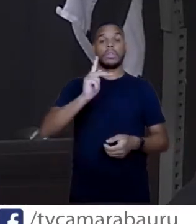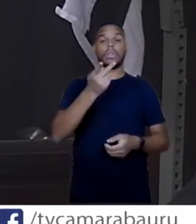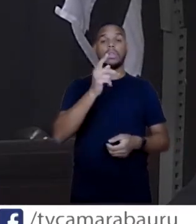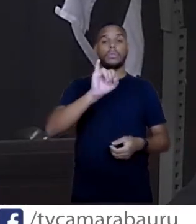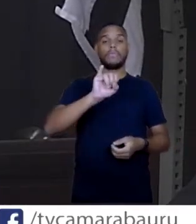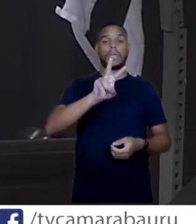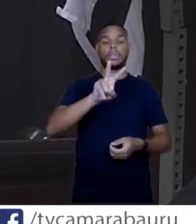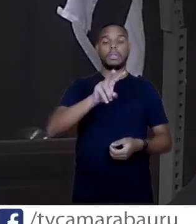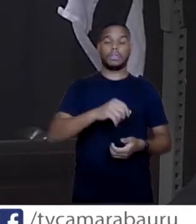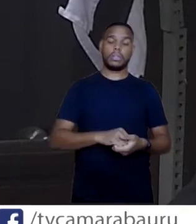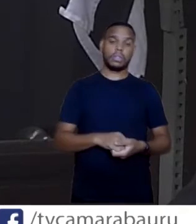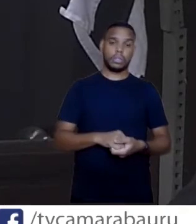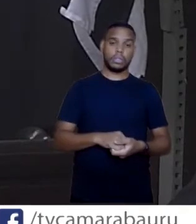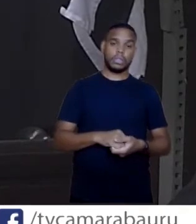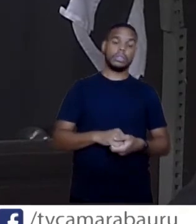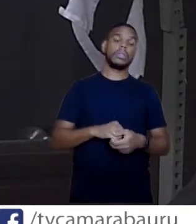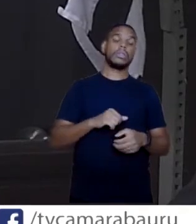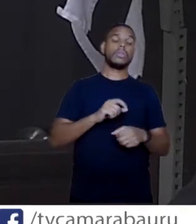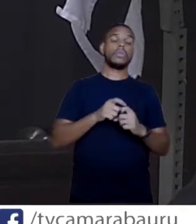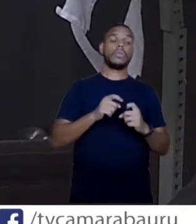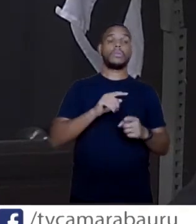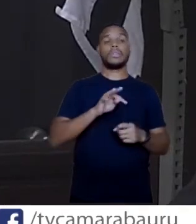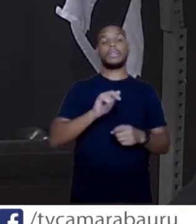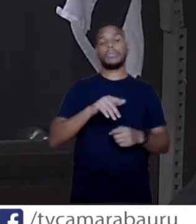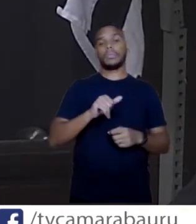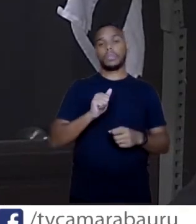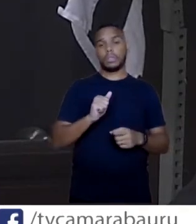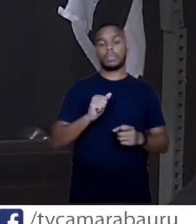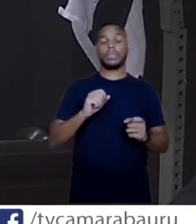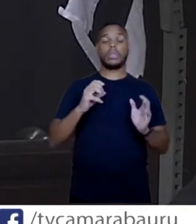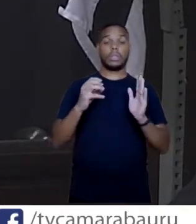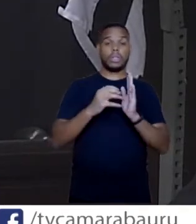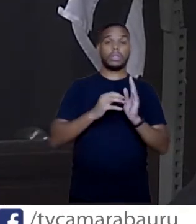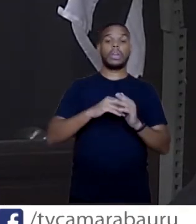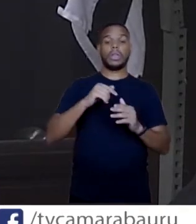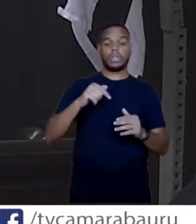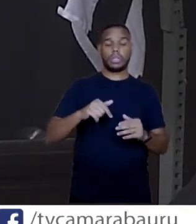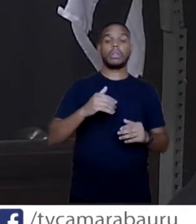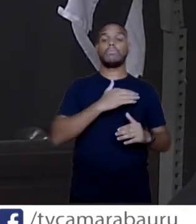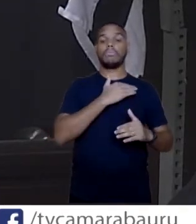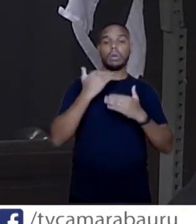doutora telma aids mata no brasil